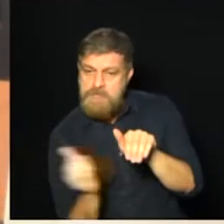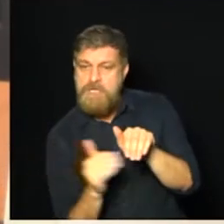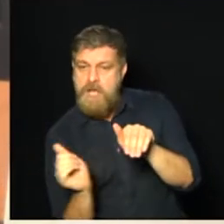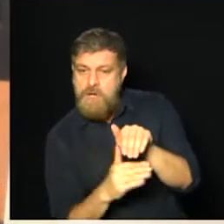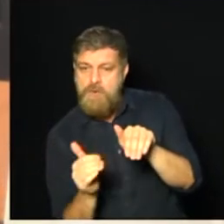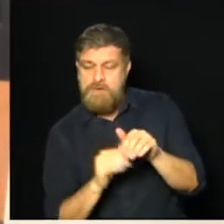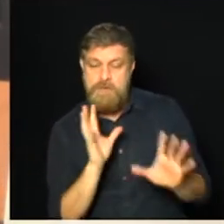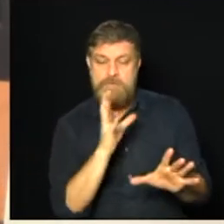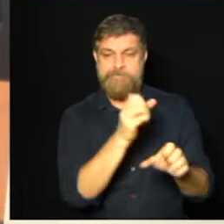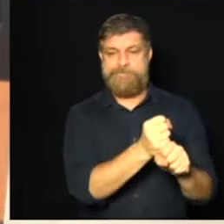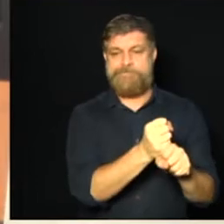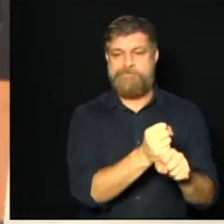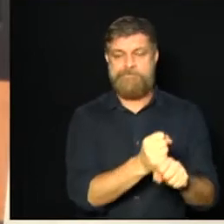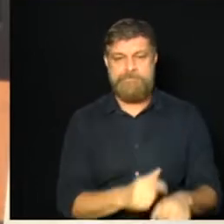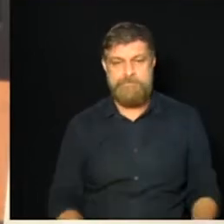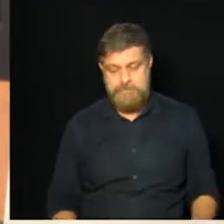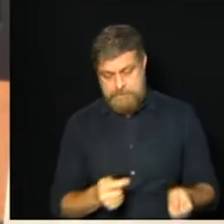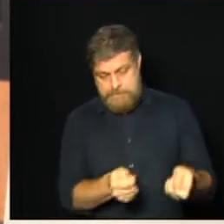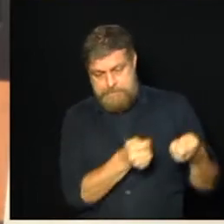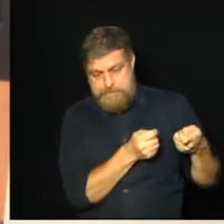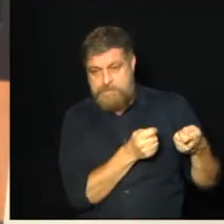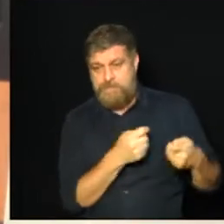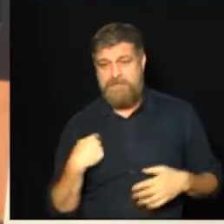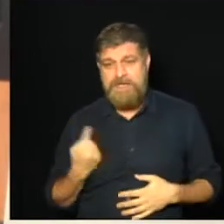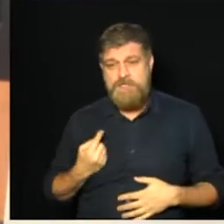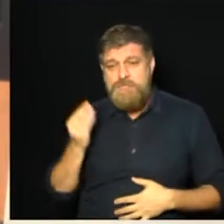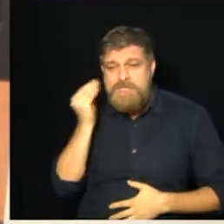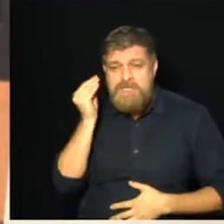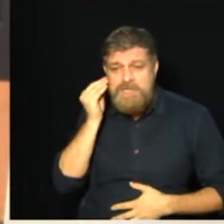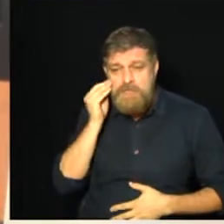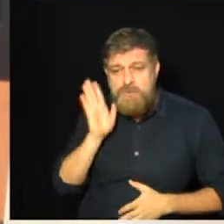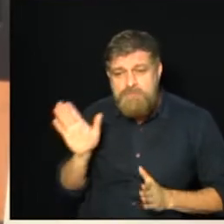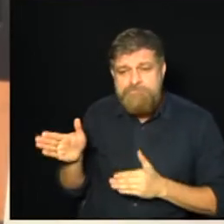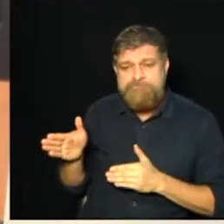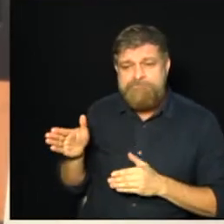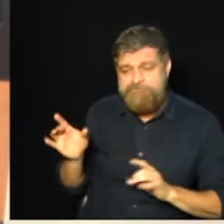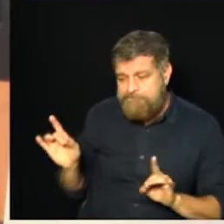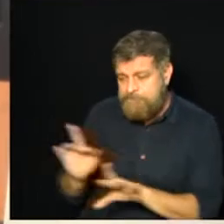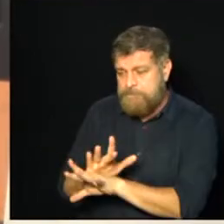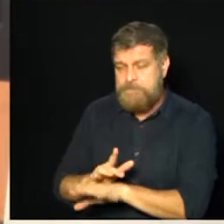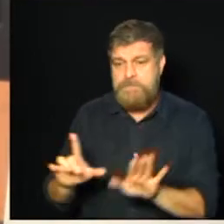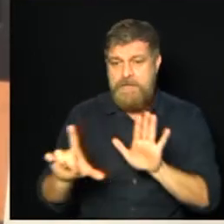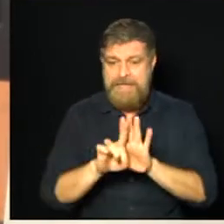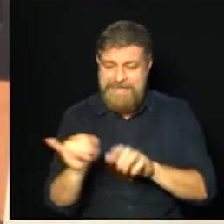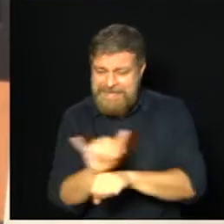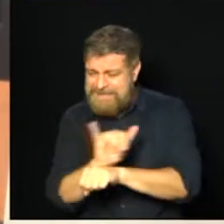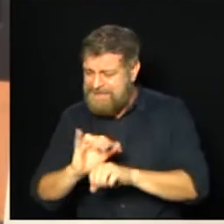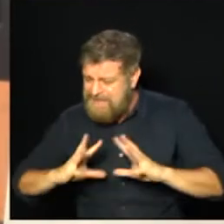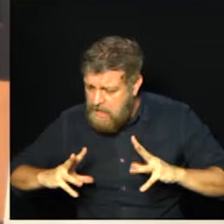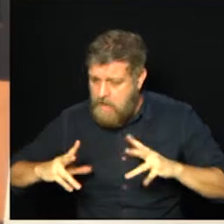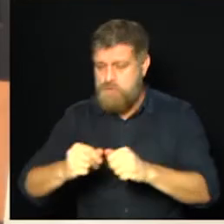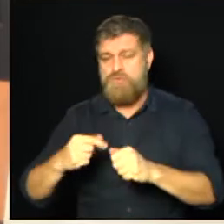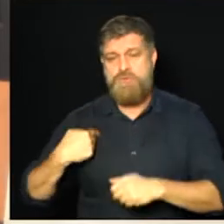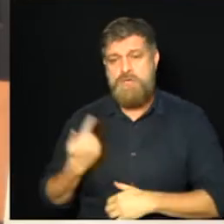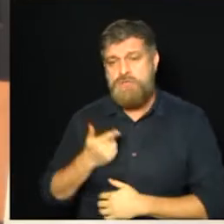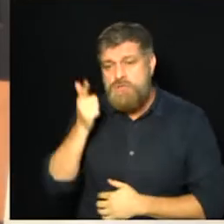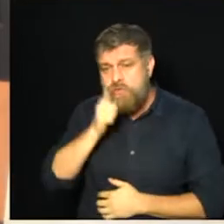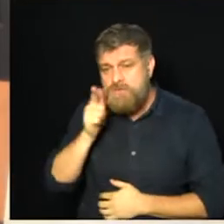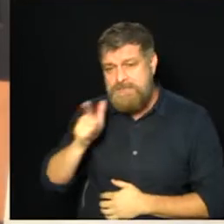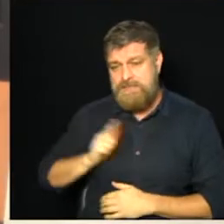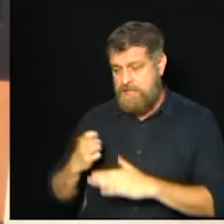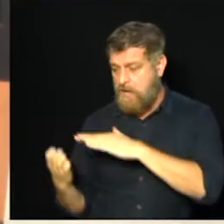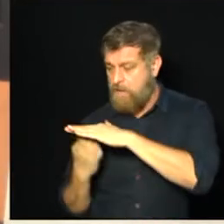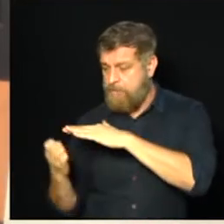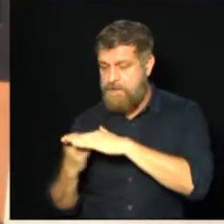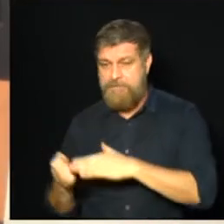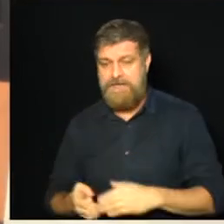valor X. Então, além da gente ter, a gente tentou fechar com tudo que a lei dava de alternativa para a gente conseguir botar uma empresa parceira do